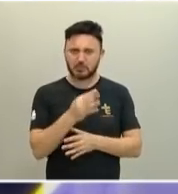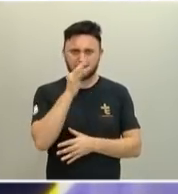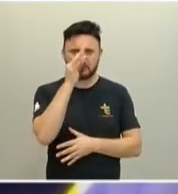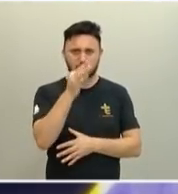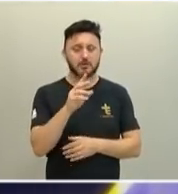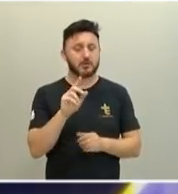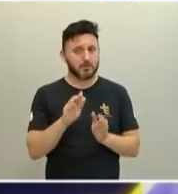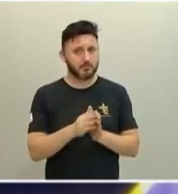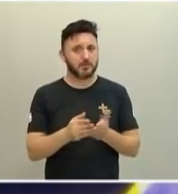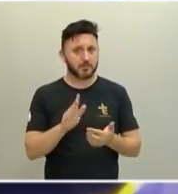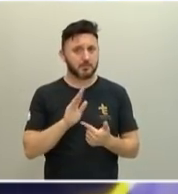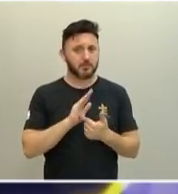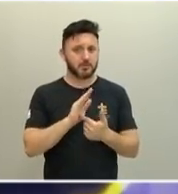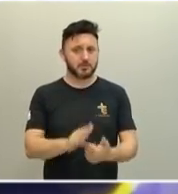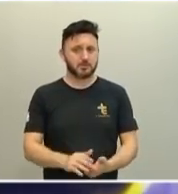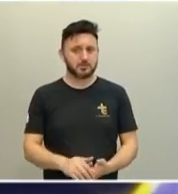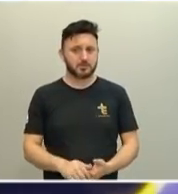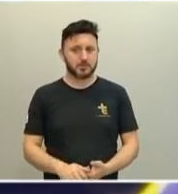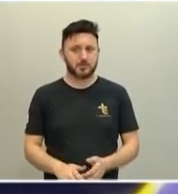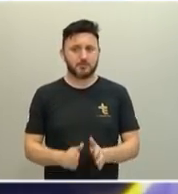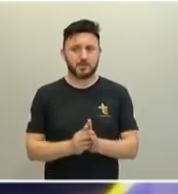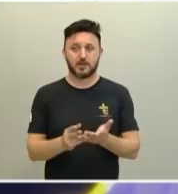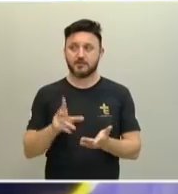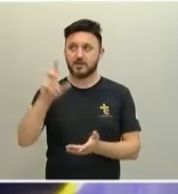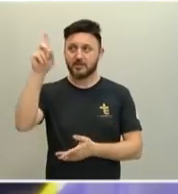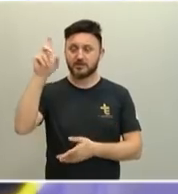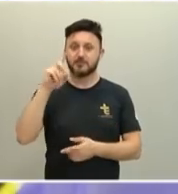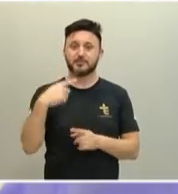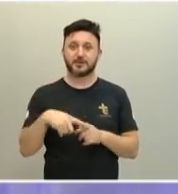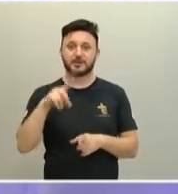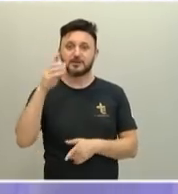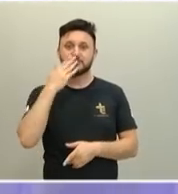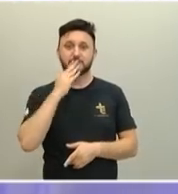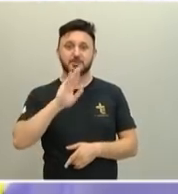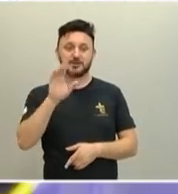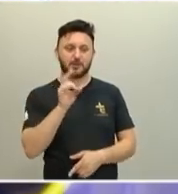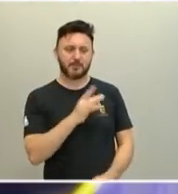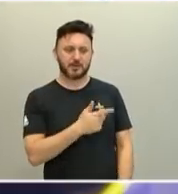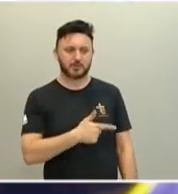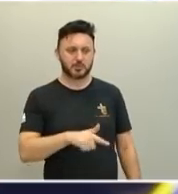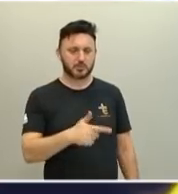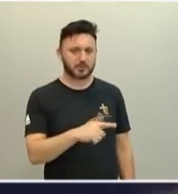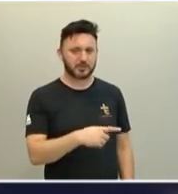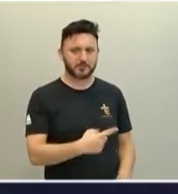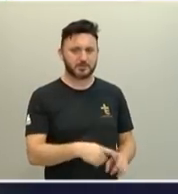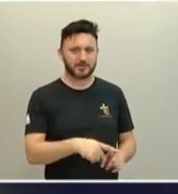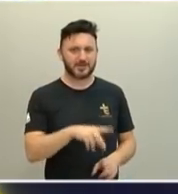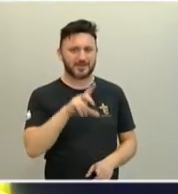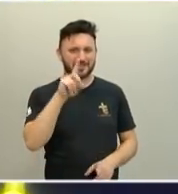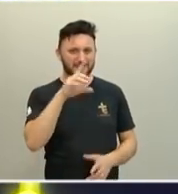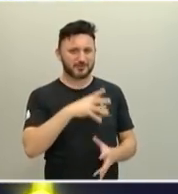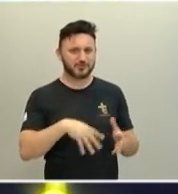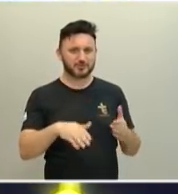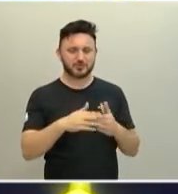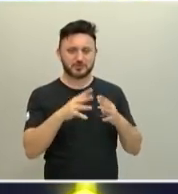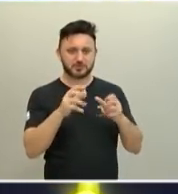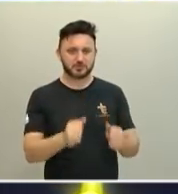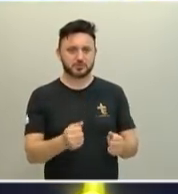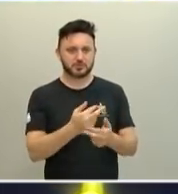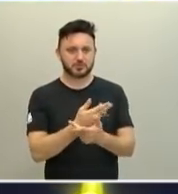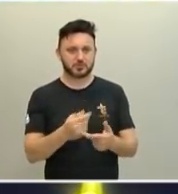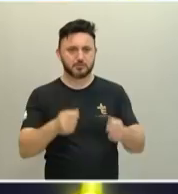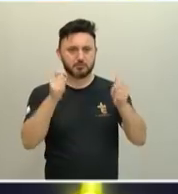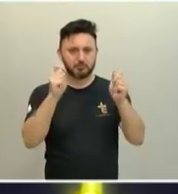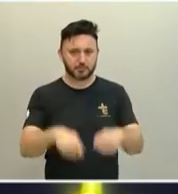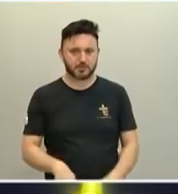E Deus não falha. Não temas. Deus é contigo. Para Deus, nada é impossível.